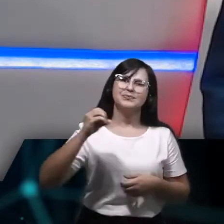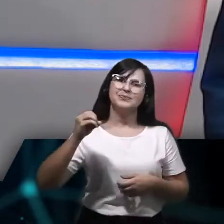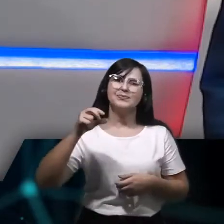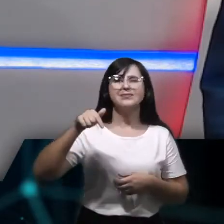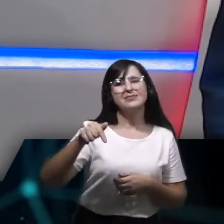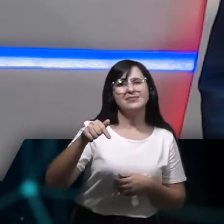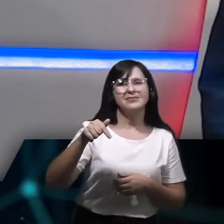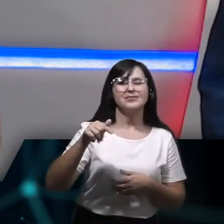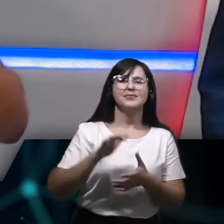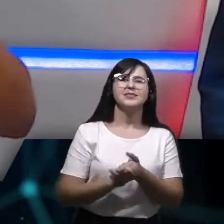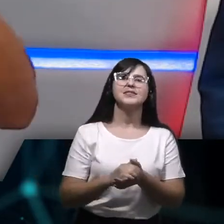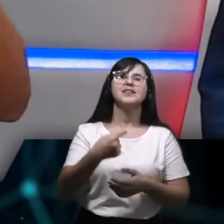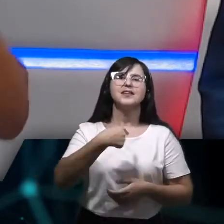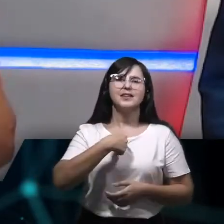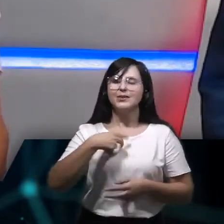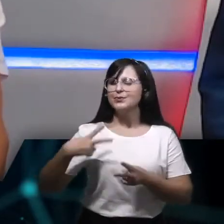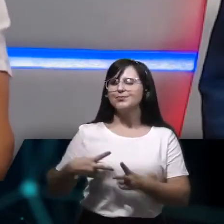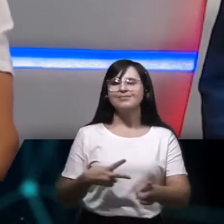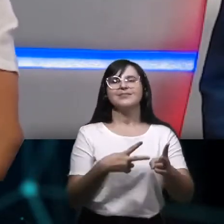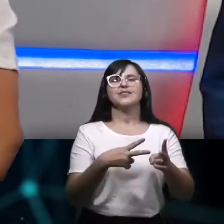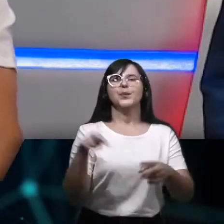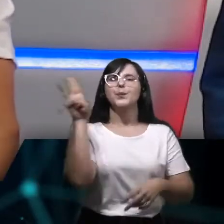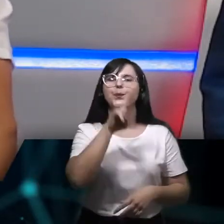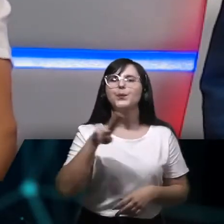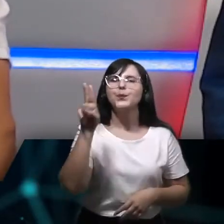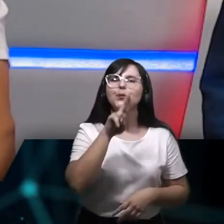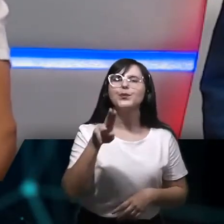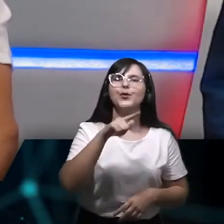que eu governei, eu sempre apliquei 27%,